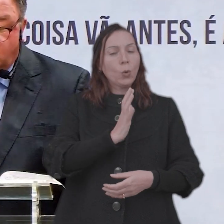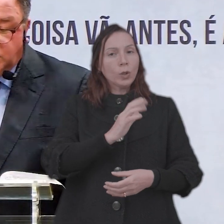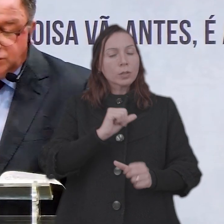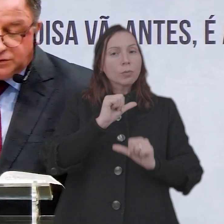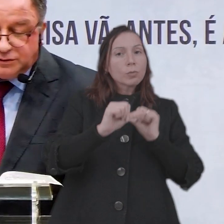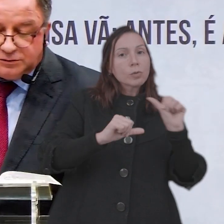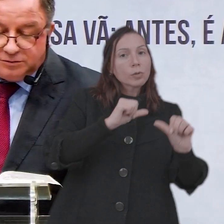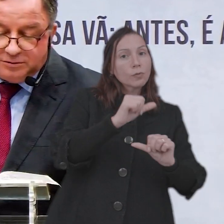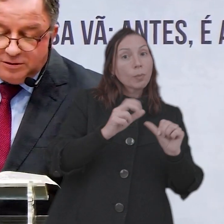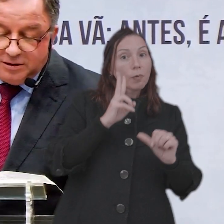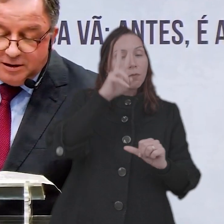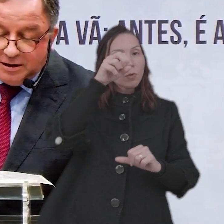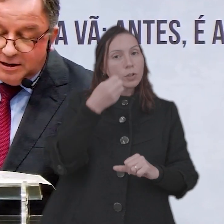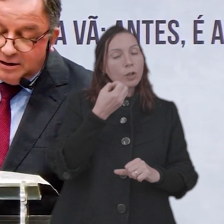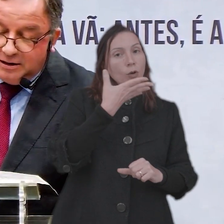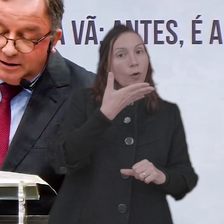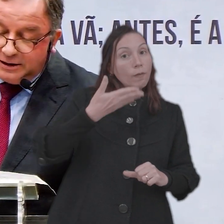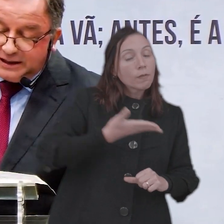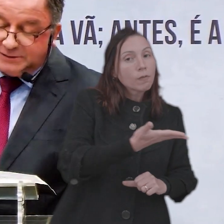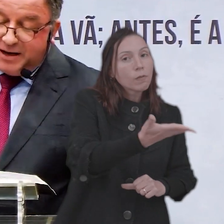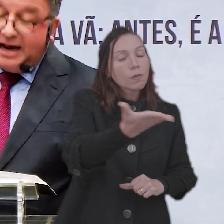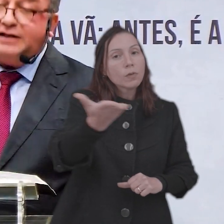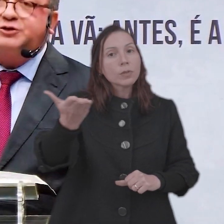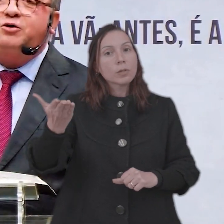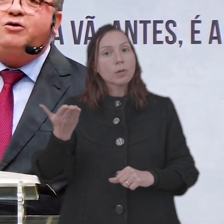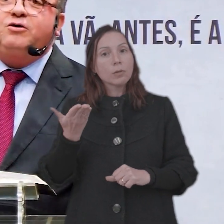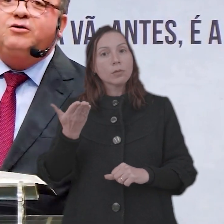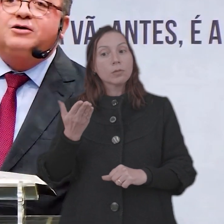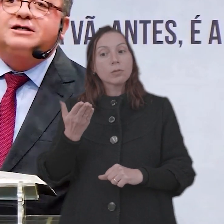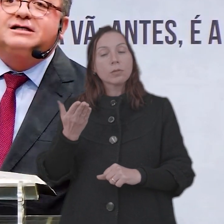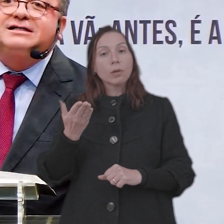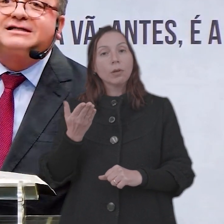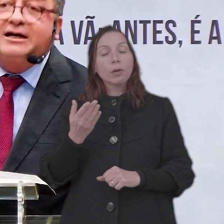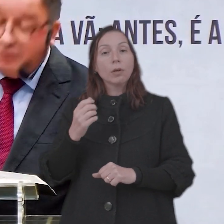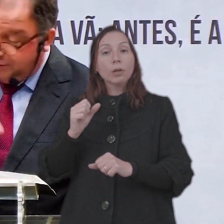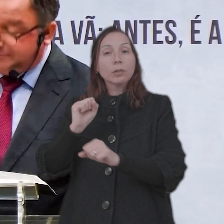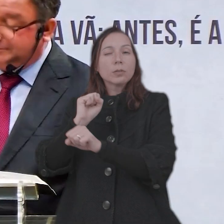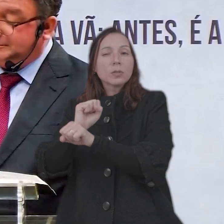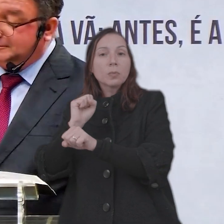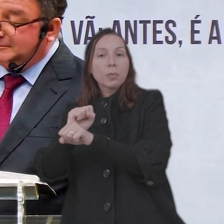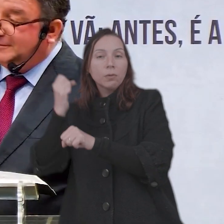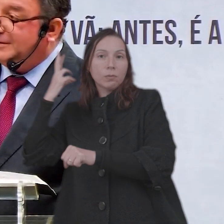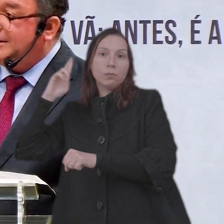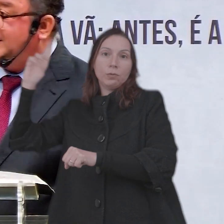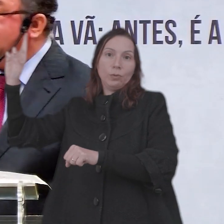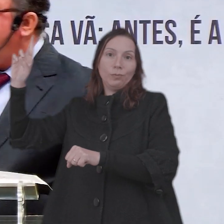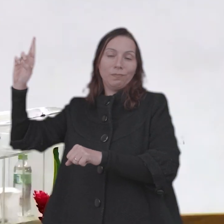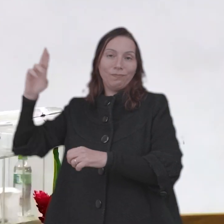vós todos que esperais no Senhor.